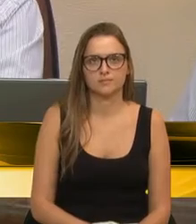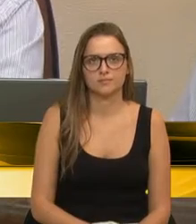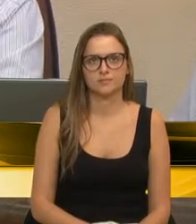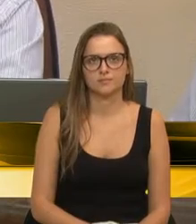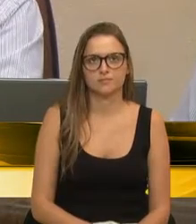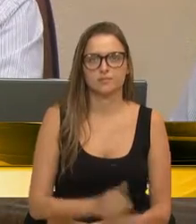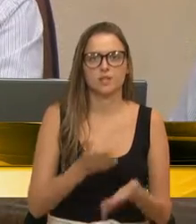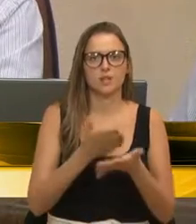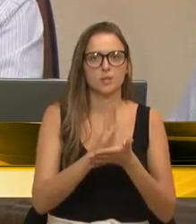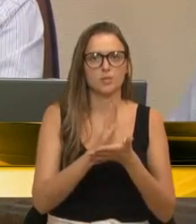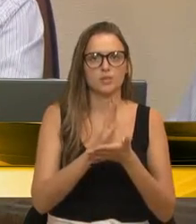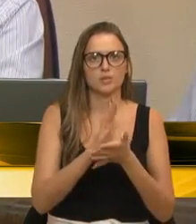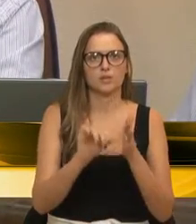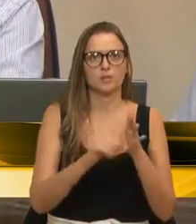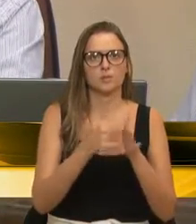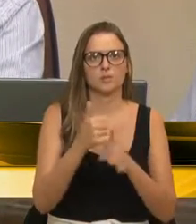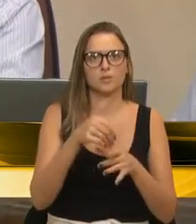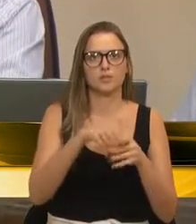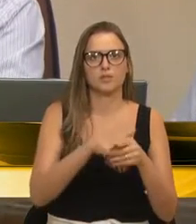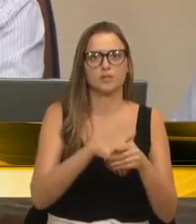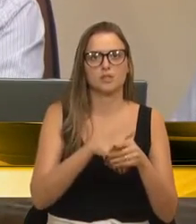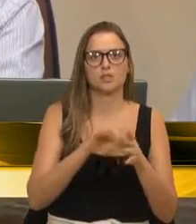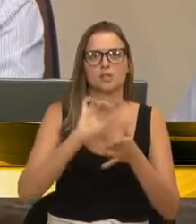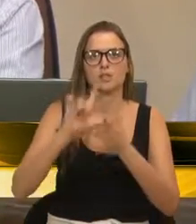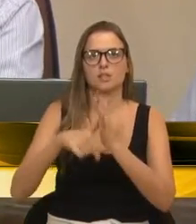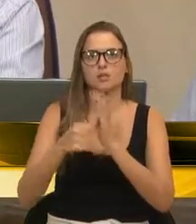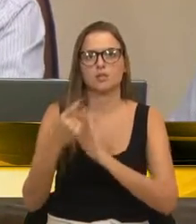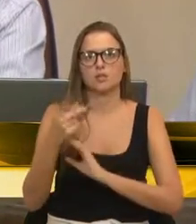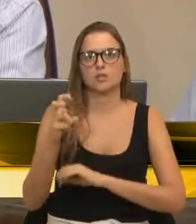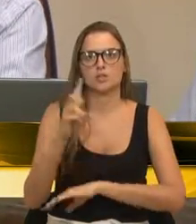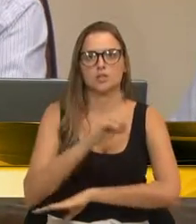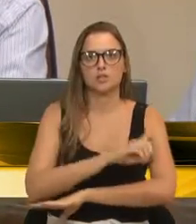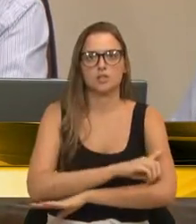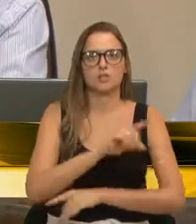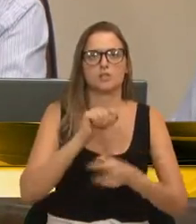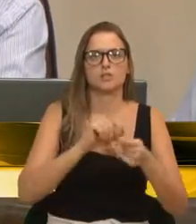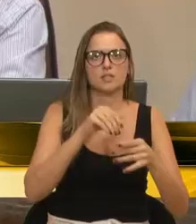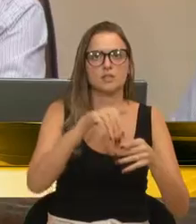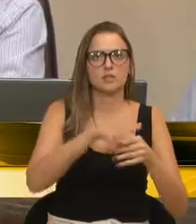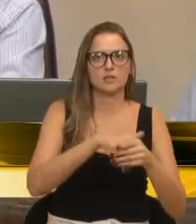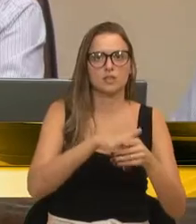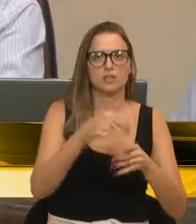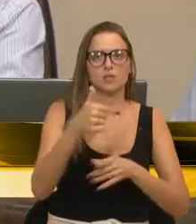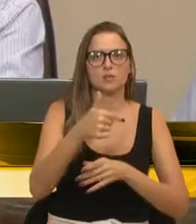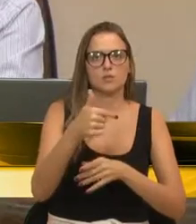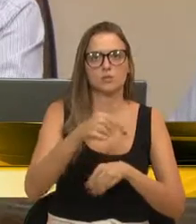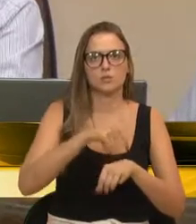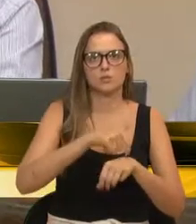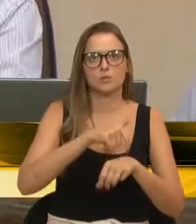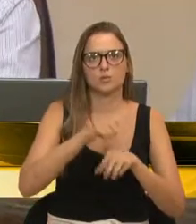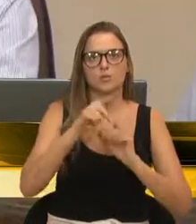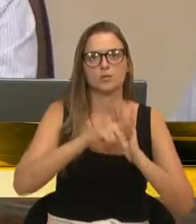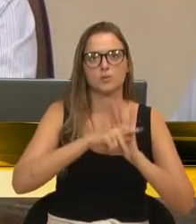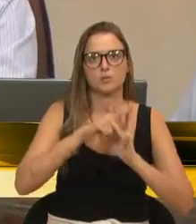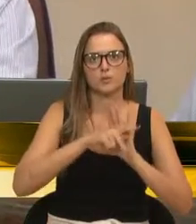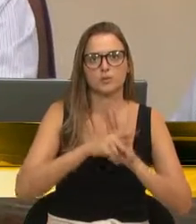A aprovação foi em primeiro turno, dentro de 15 dias nós estaremos apreciando então em segundo turno esse